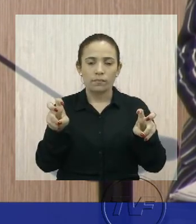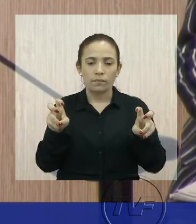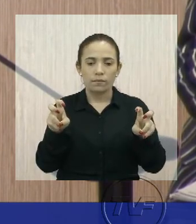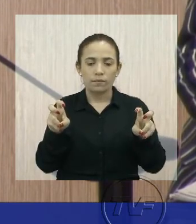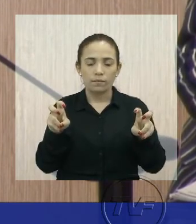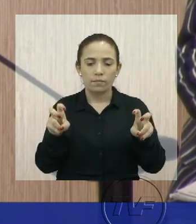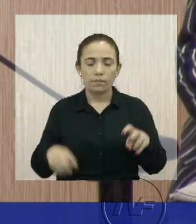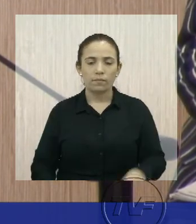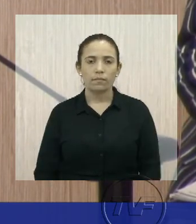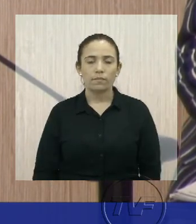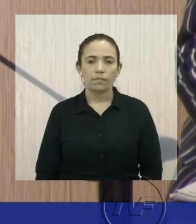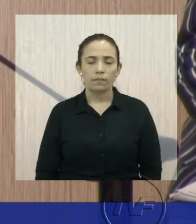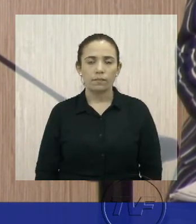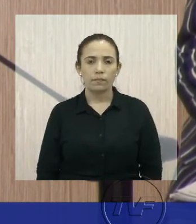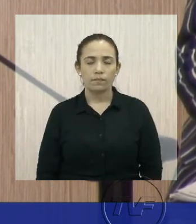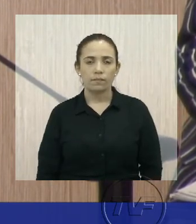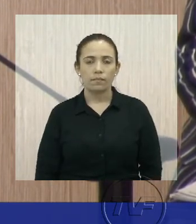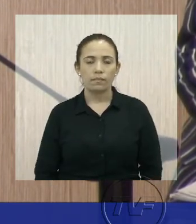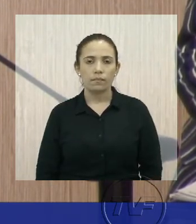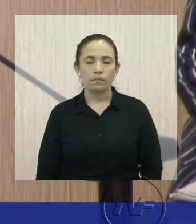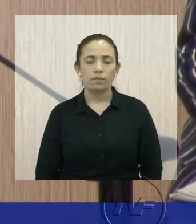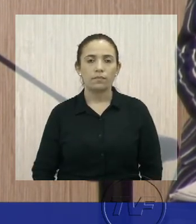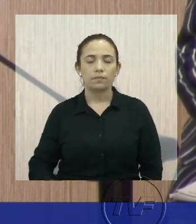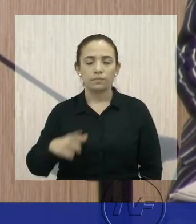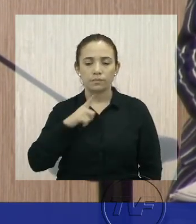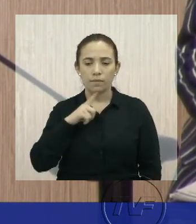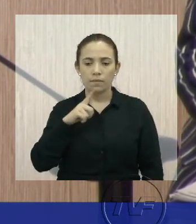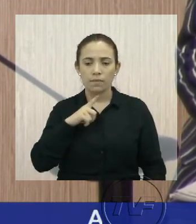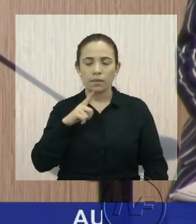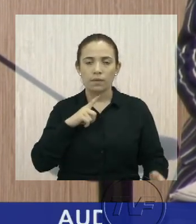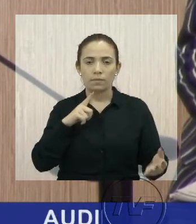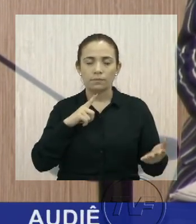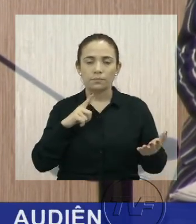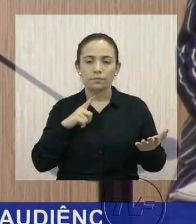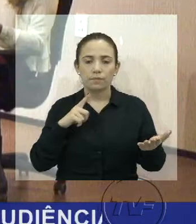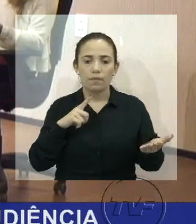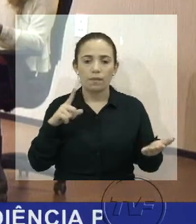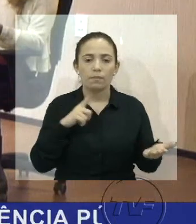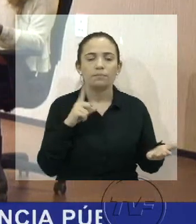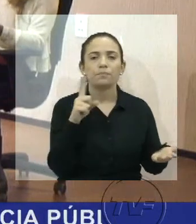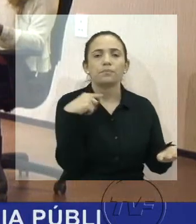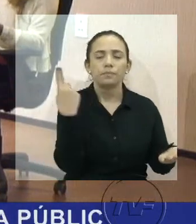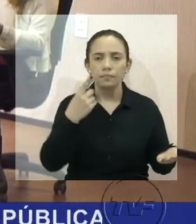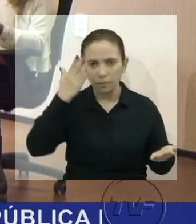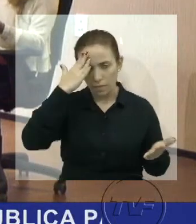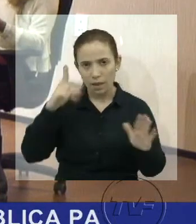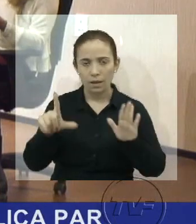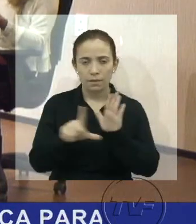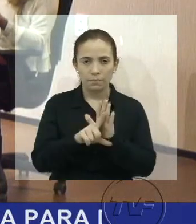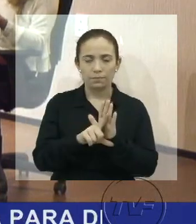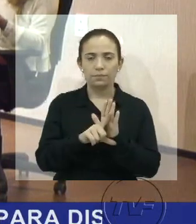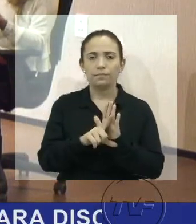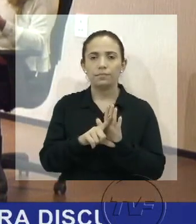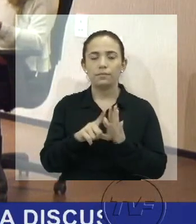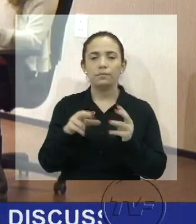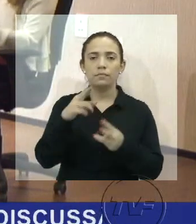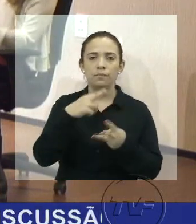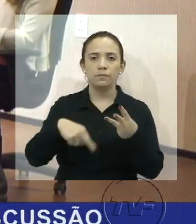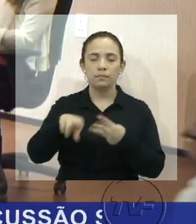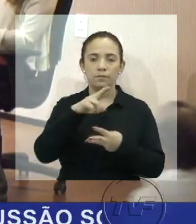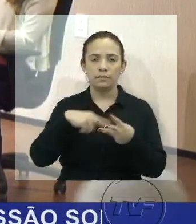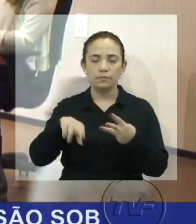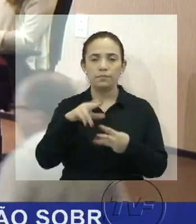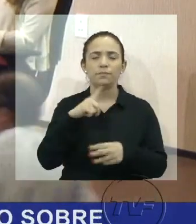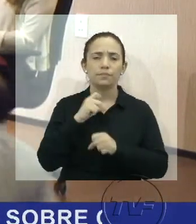advertência versus notificação, né? Nós entendemos que a Lei de Resíduos Sólidos, que é uma lei já que tem